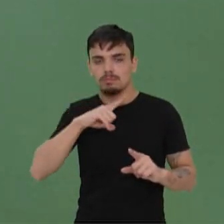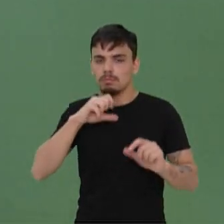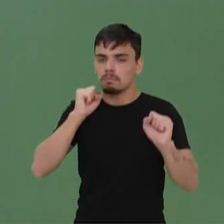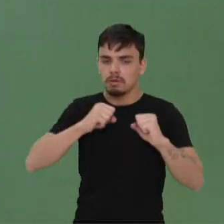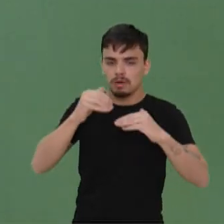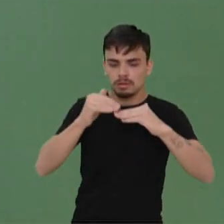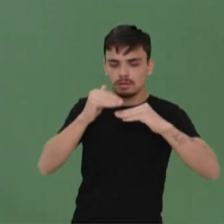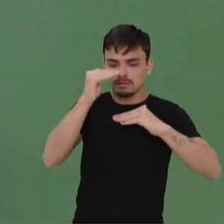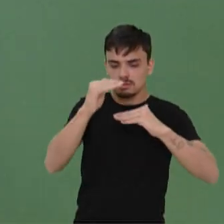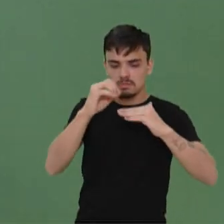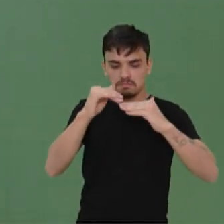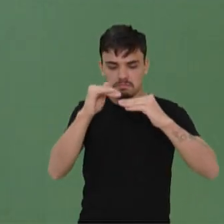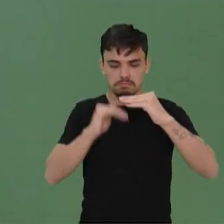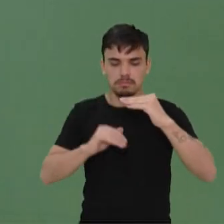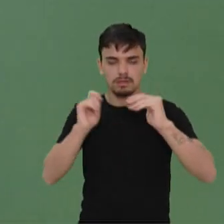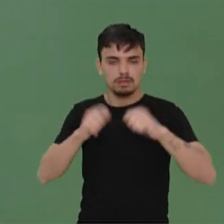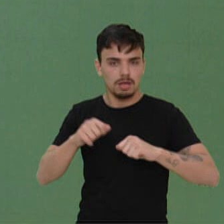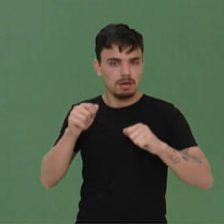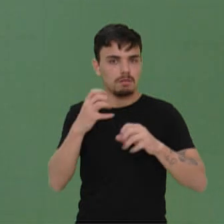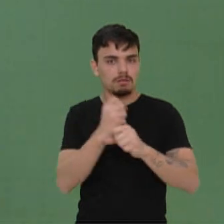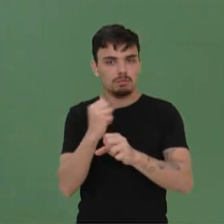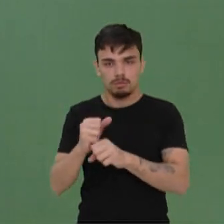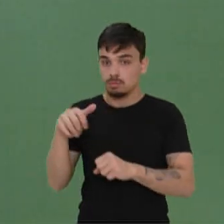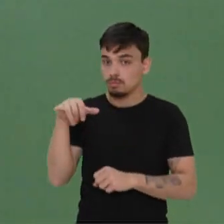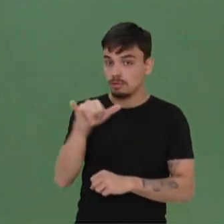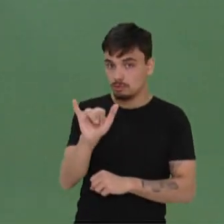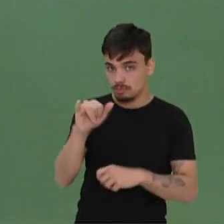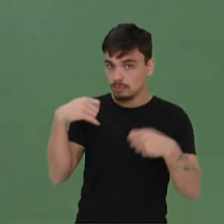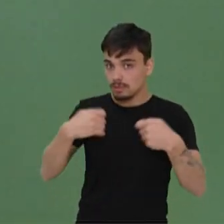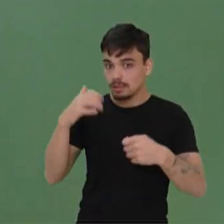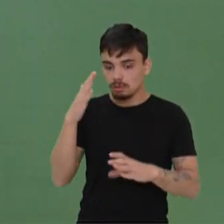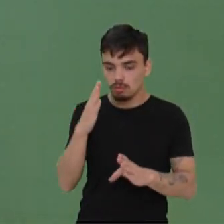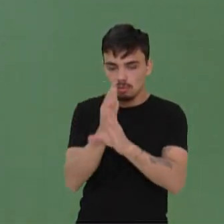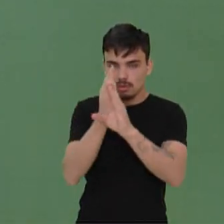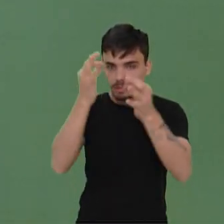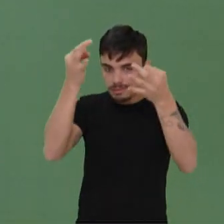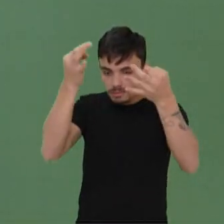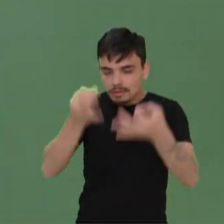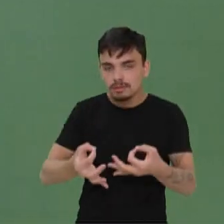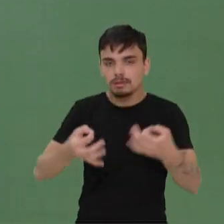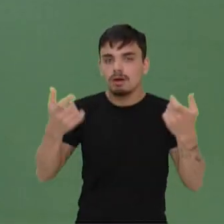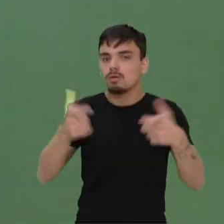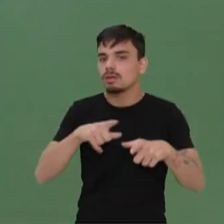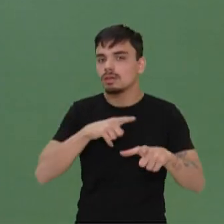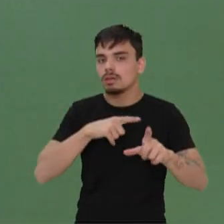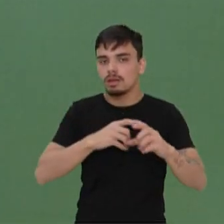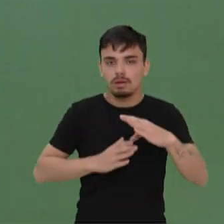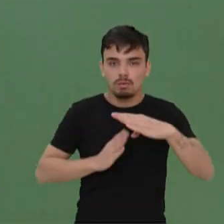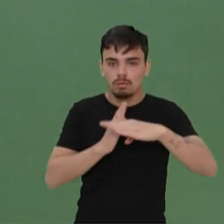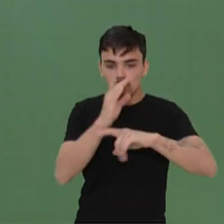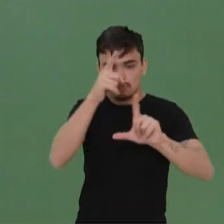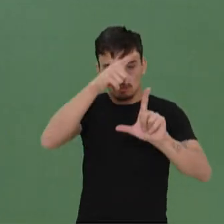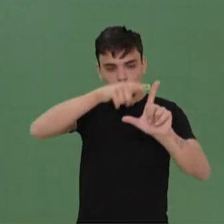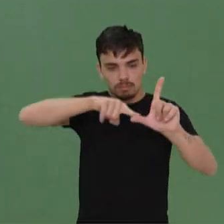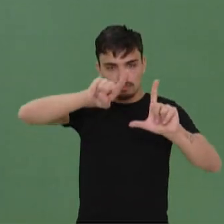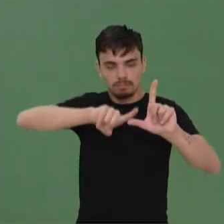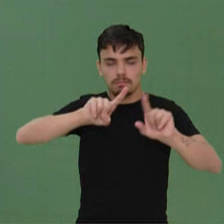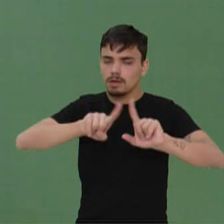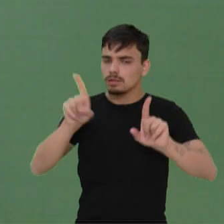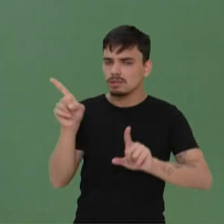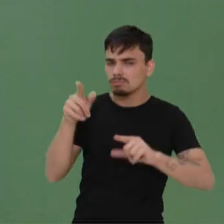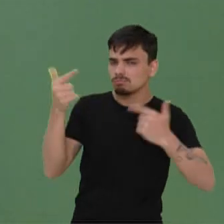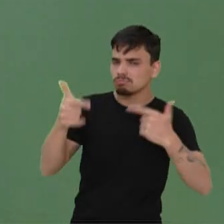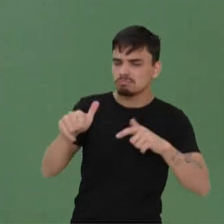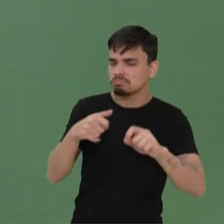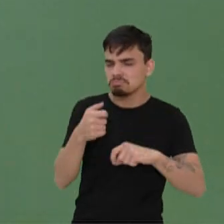ser lá em cima. Isso eu teria que calcular o y do vértice para ter certeza exatamente onde está o meu vértice, ok? Mas nesse caso aqui, eu não me